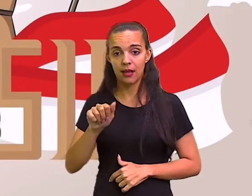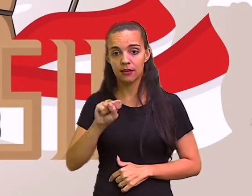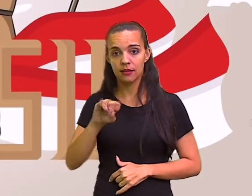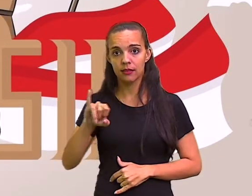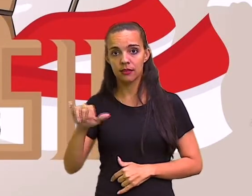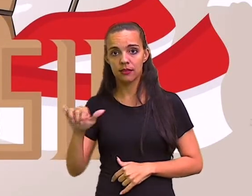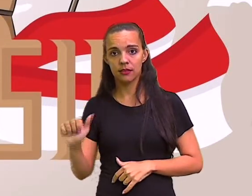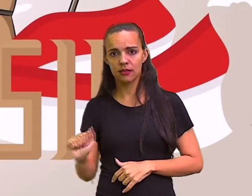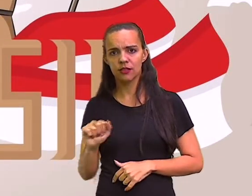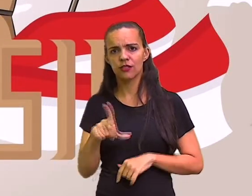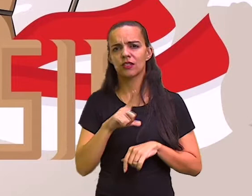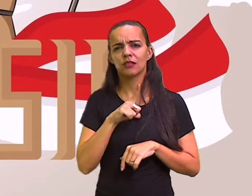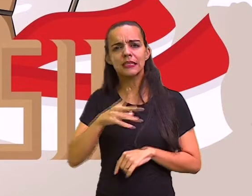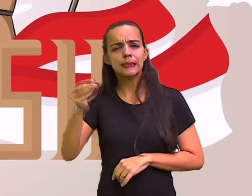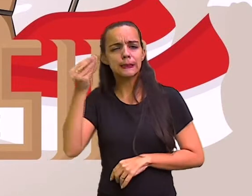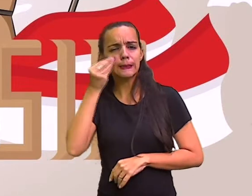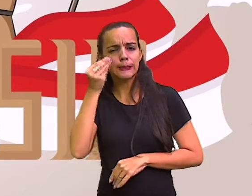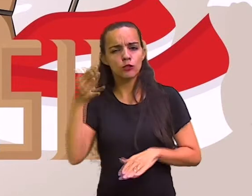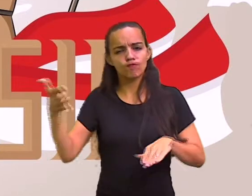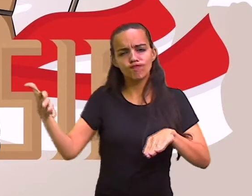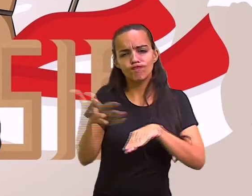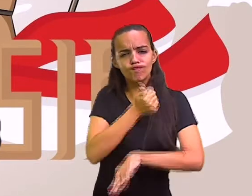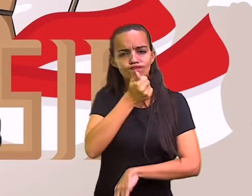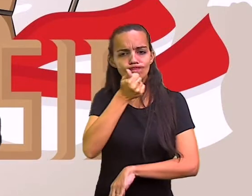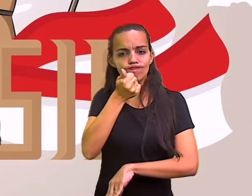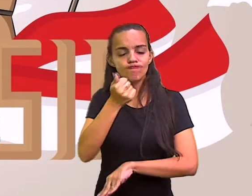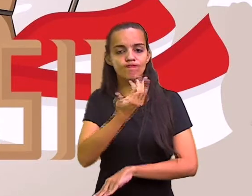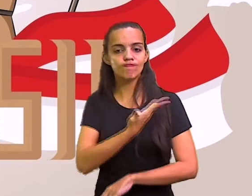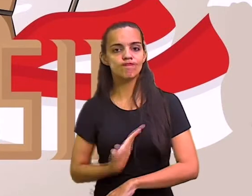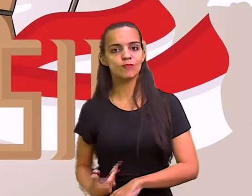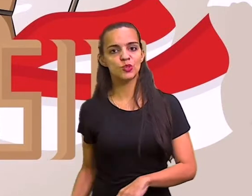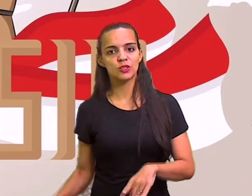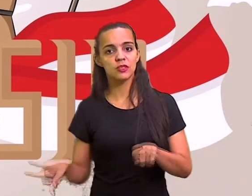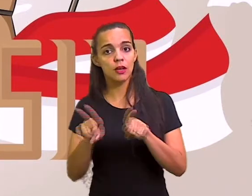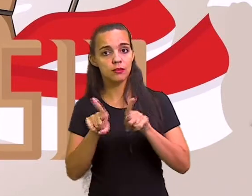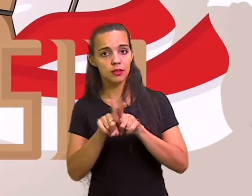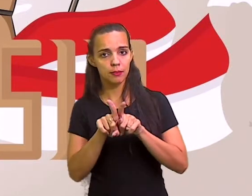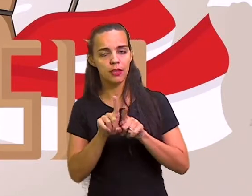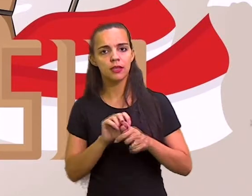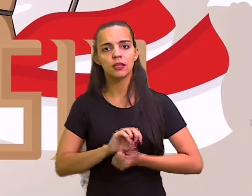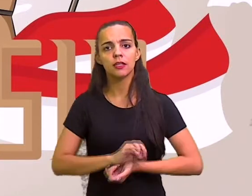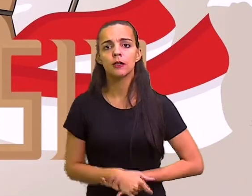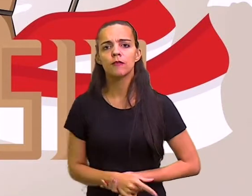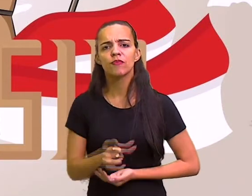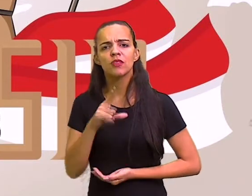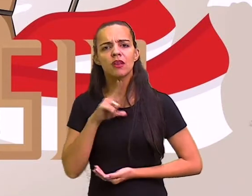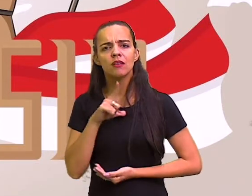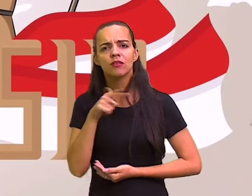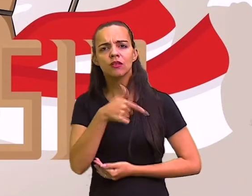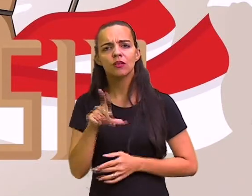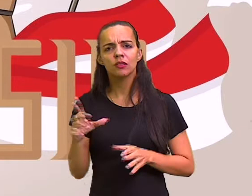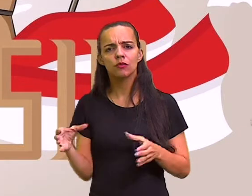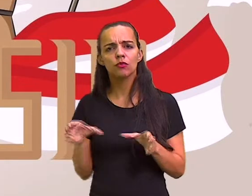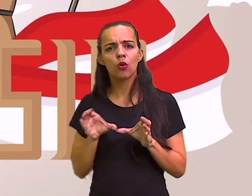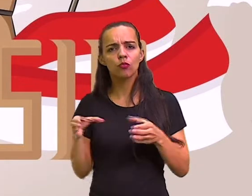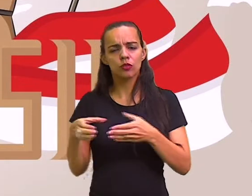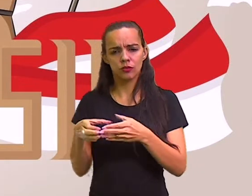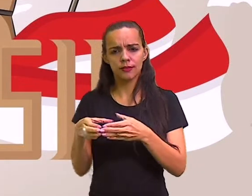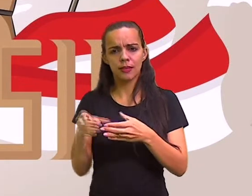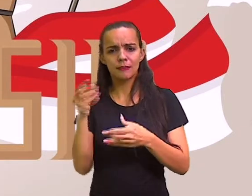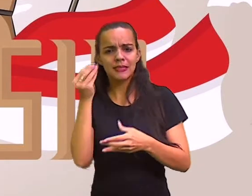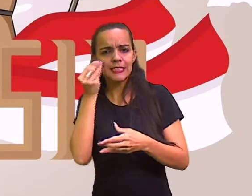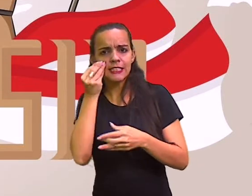1965, deu-se uma tentativa de golpe de Estado. O general Suharto, que tinha ajudado a conter o